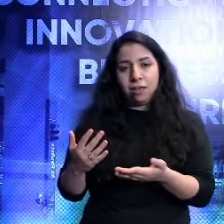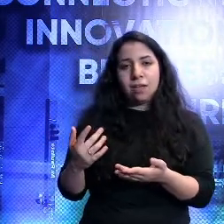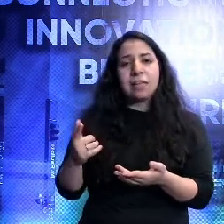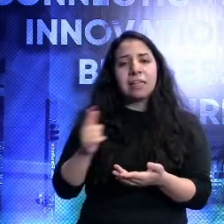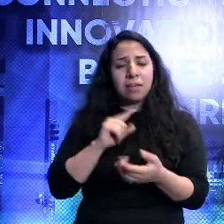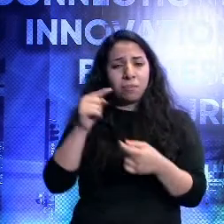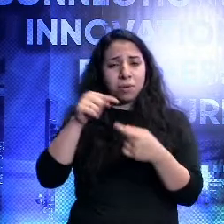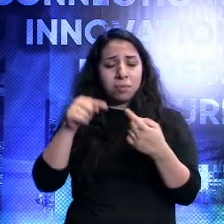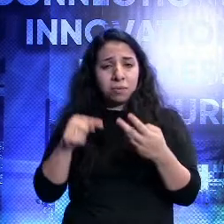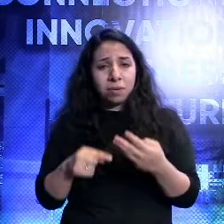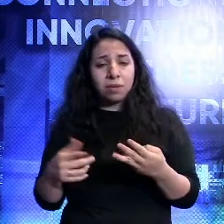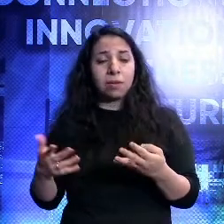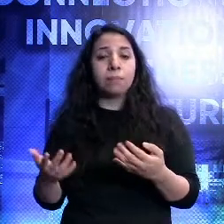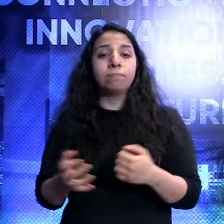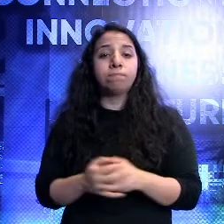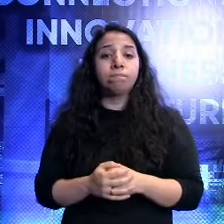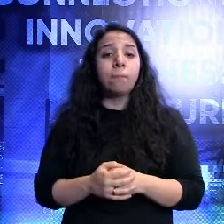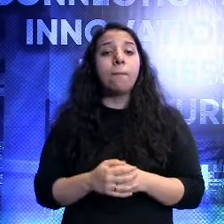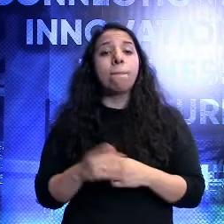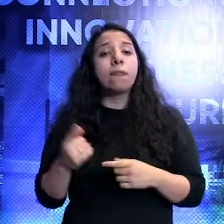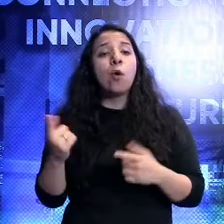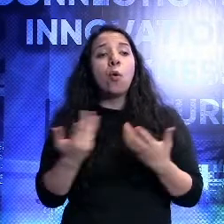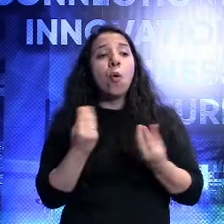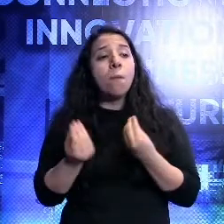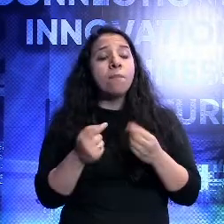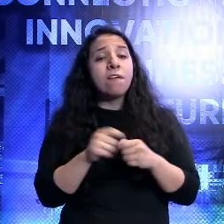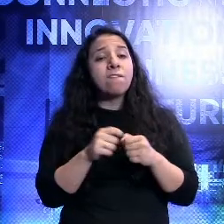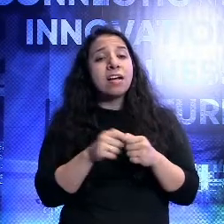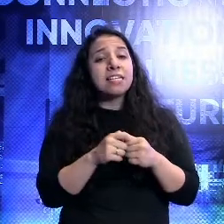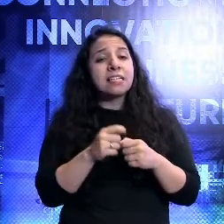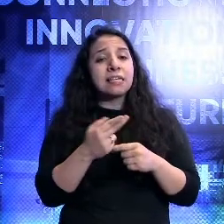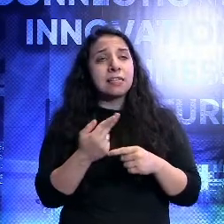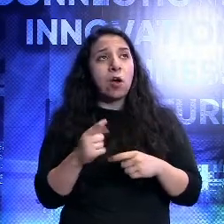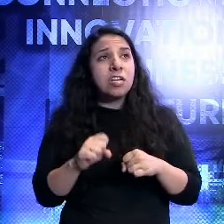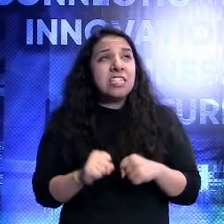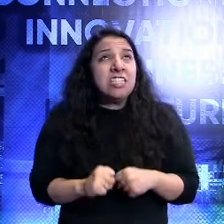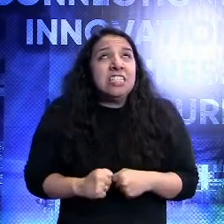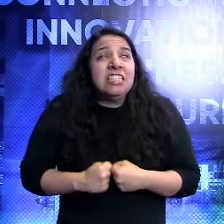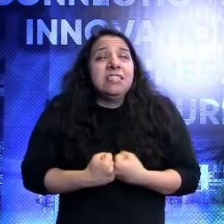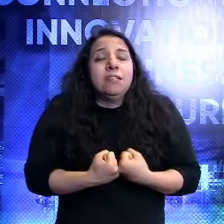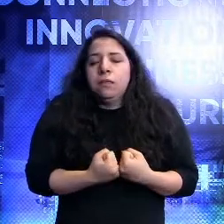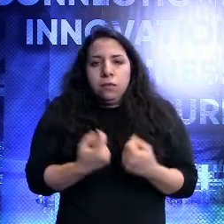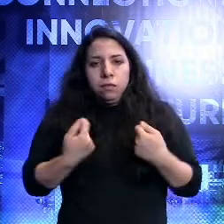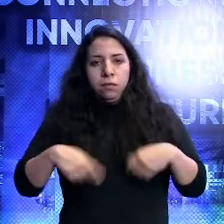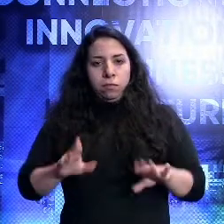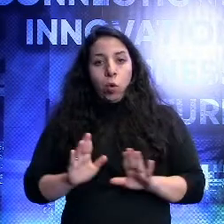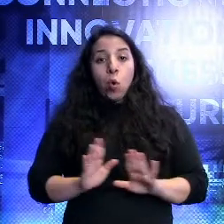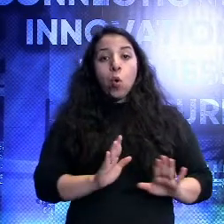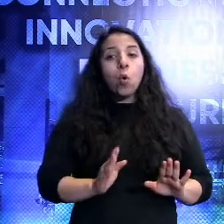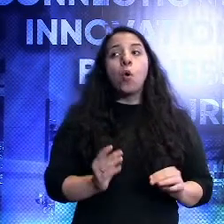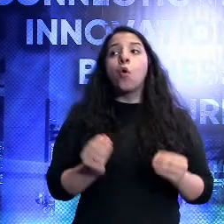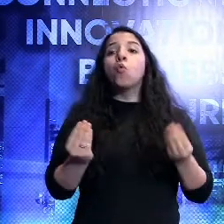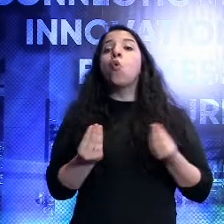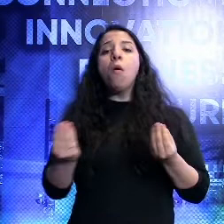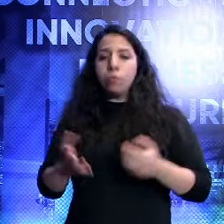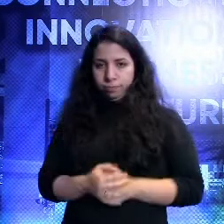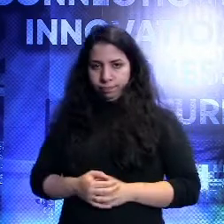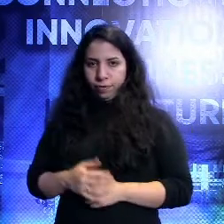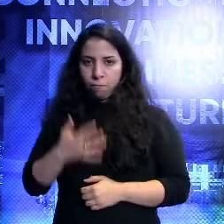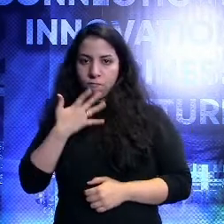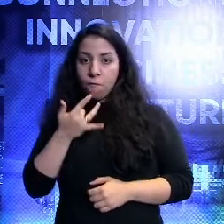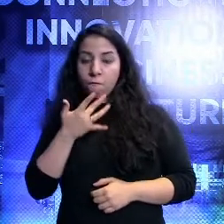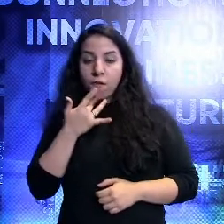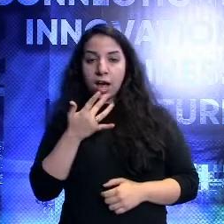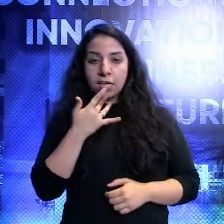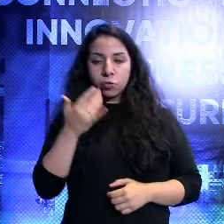né? Então, vamos ver como é que a gente consegue fazer isso aqui sem um grande esforço, certo? Vamos ver como é que a gente consegue segmentar o nosso mercado, entender melhor